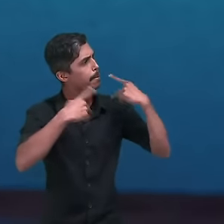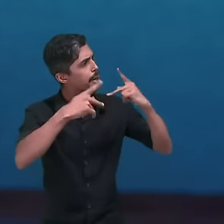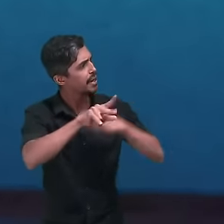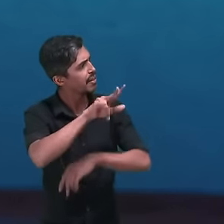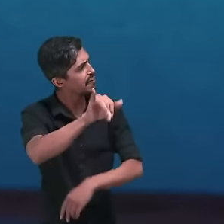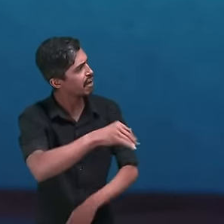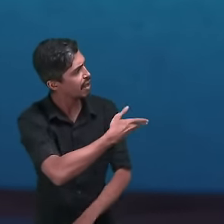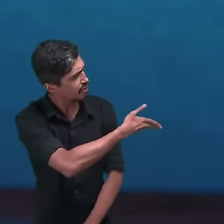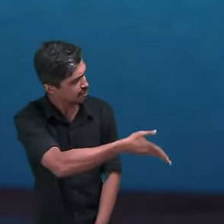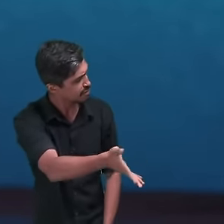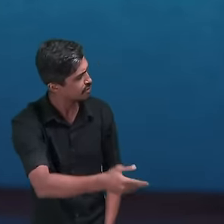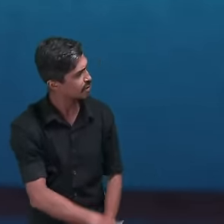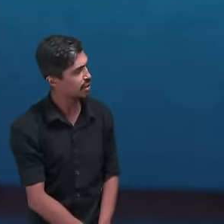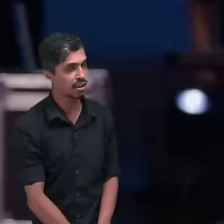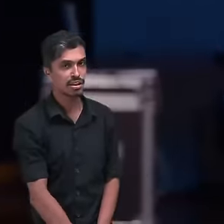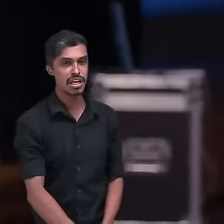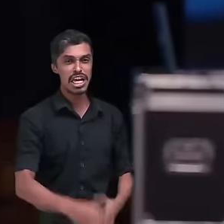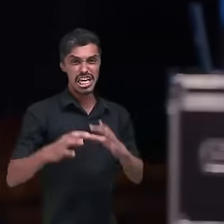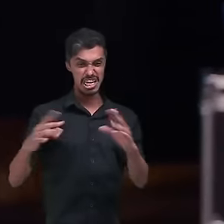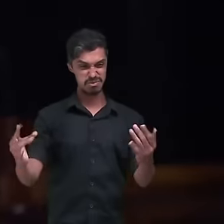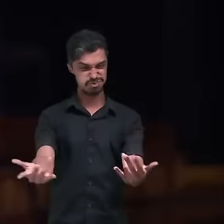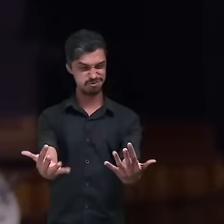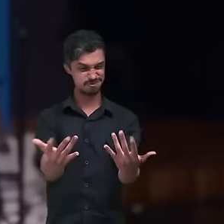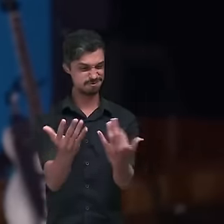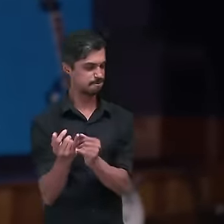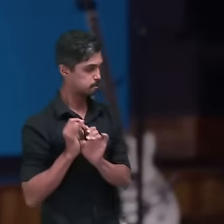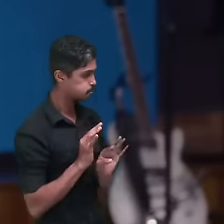cheio, a multidão lo vai seguir.